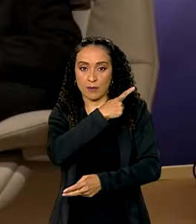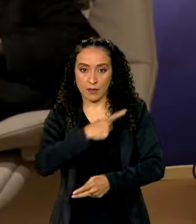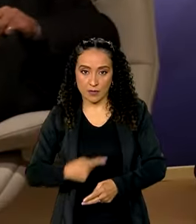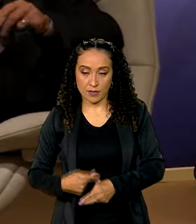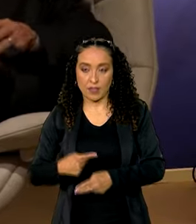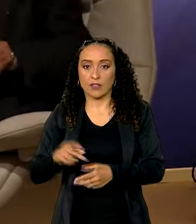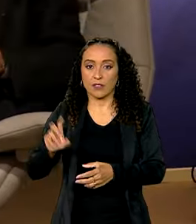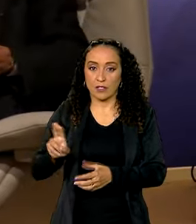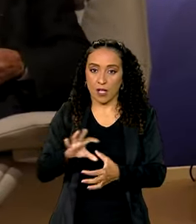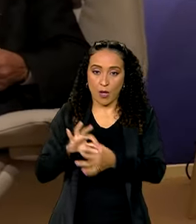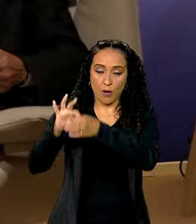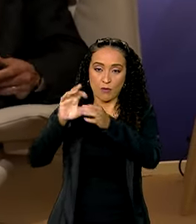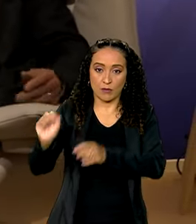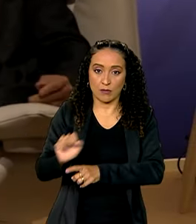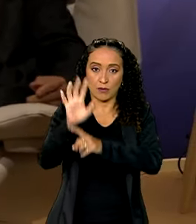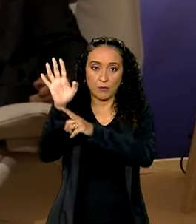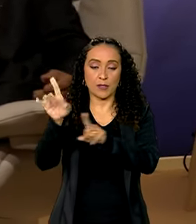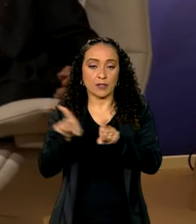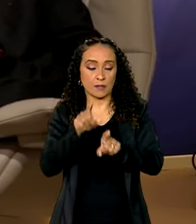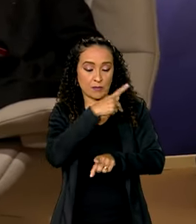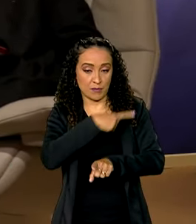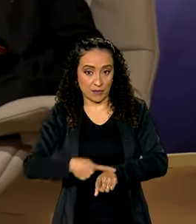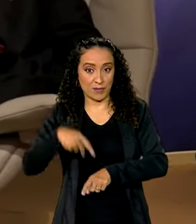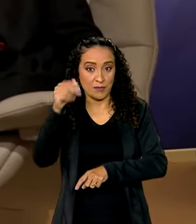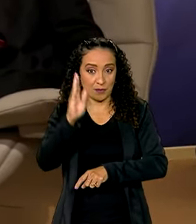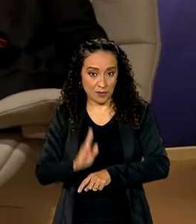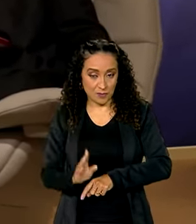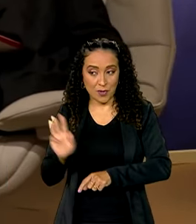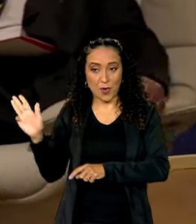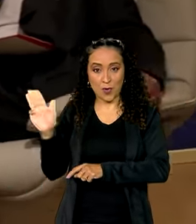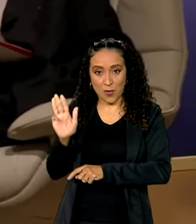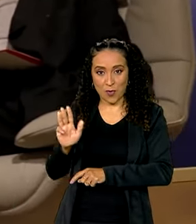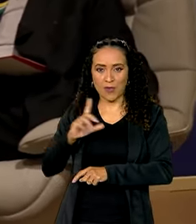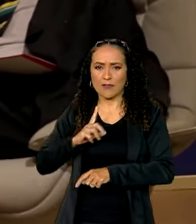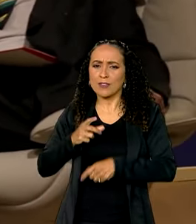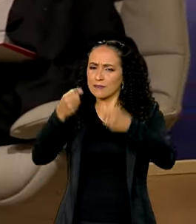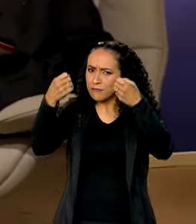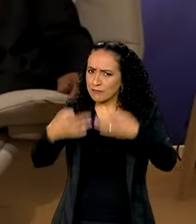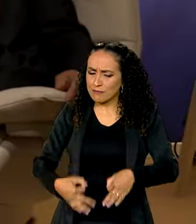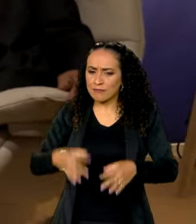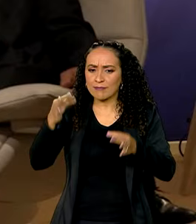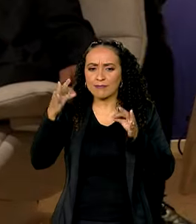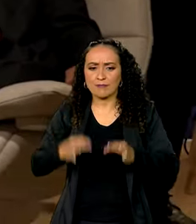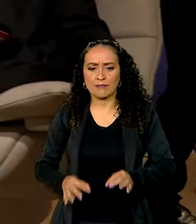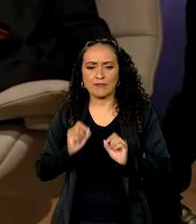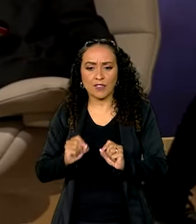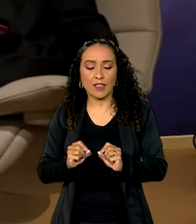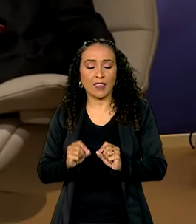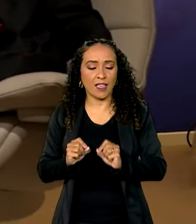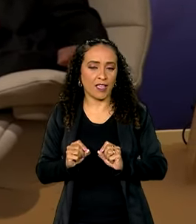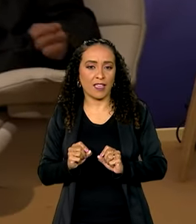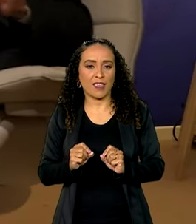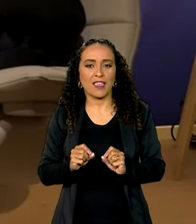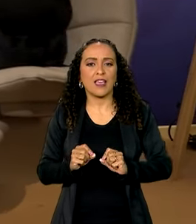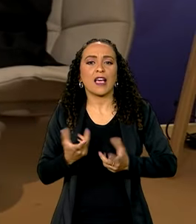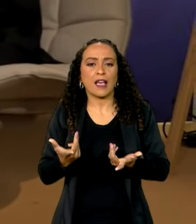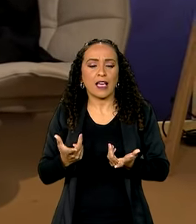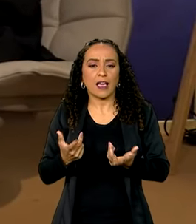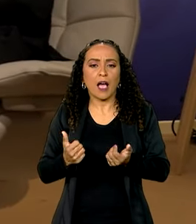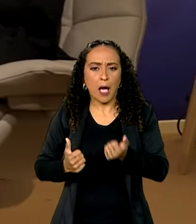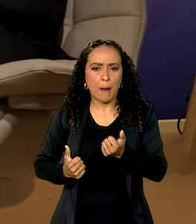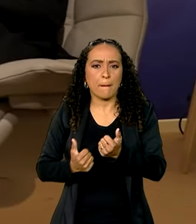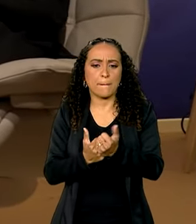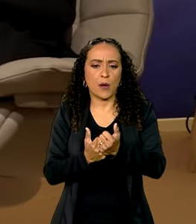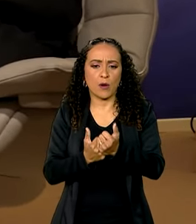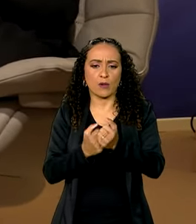União Europeia. E o presidente brasileiro fez questão de dizer a Ursula Gertrude von der Leyen que apoia